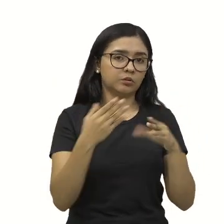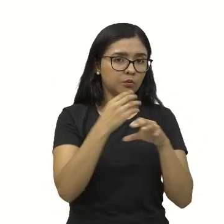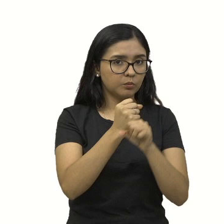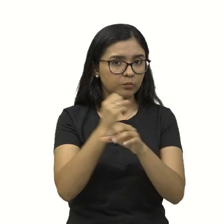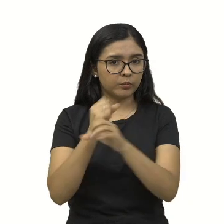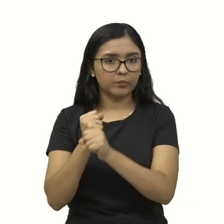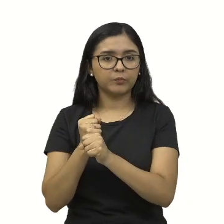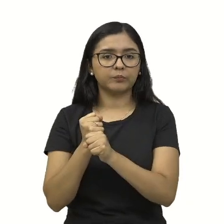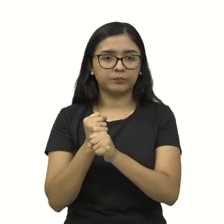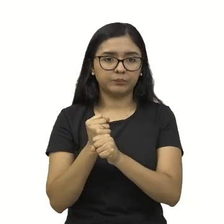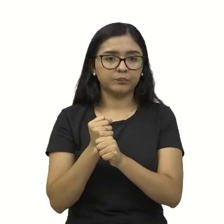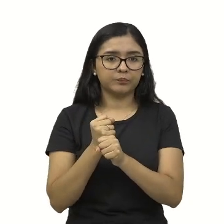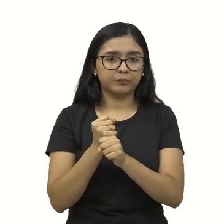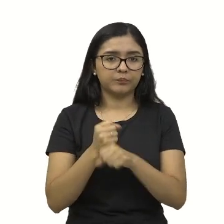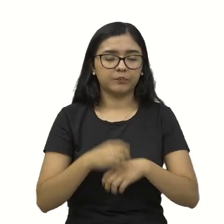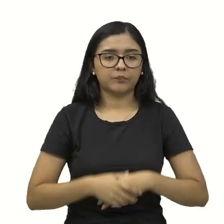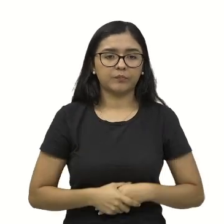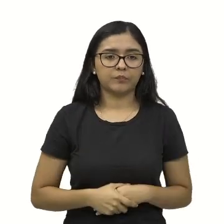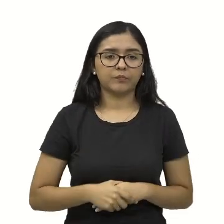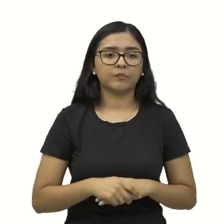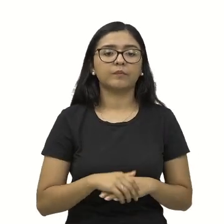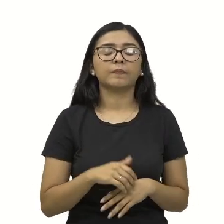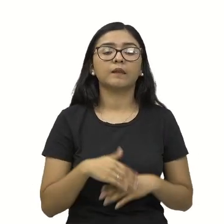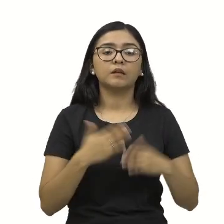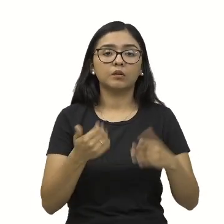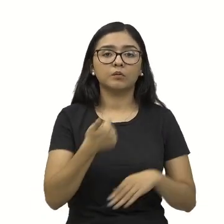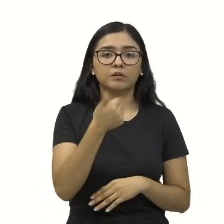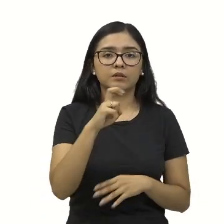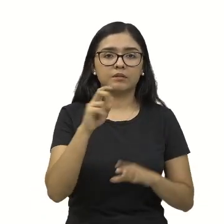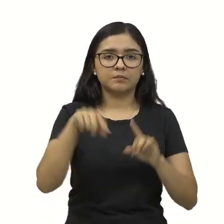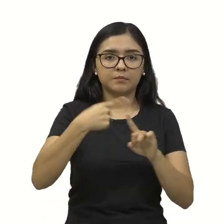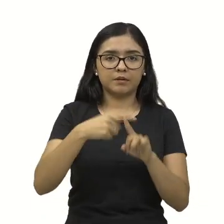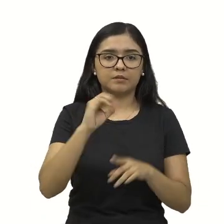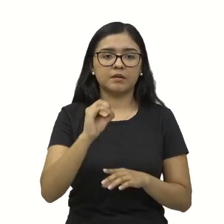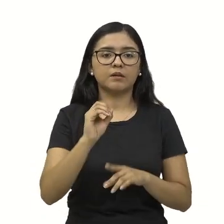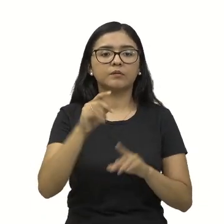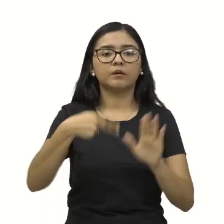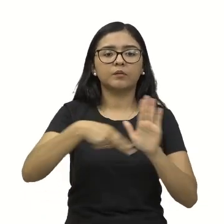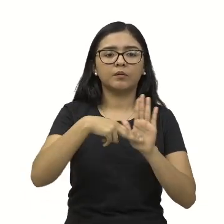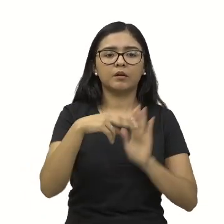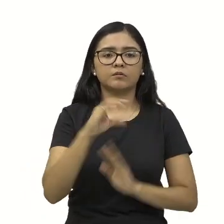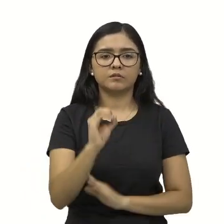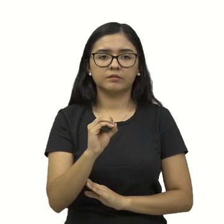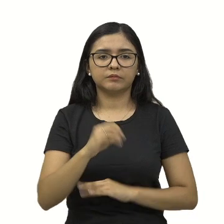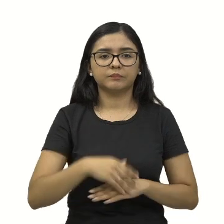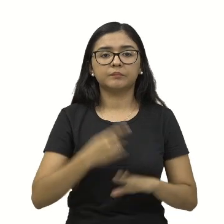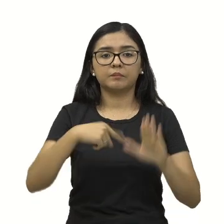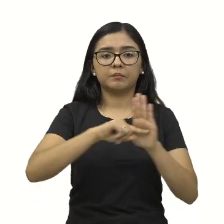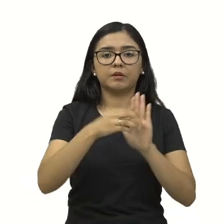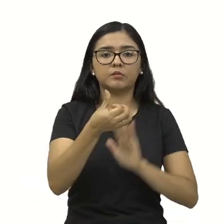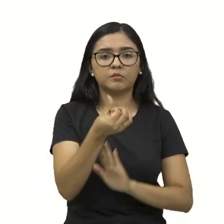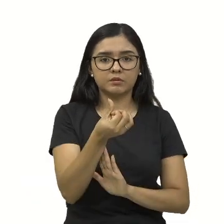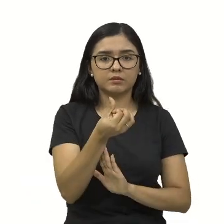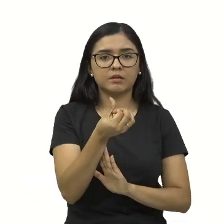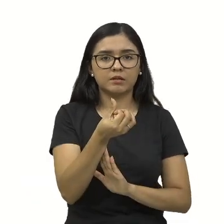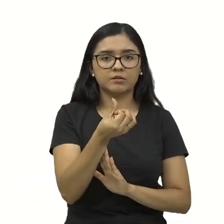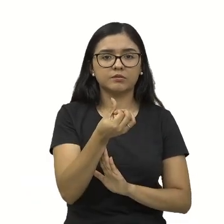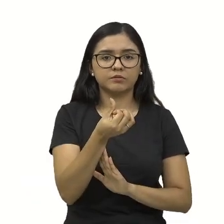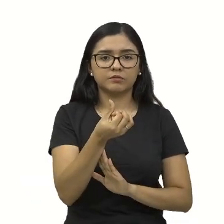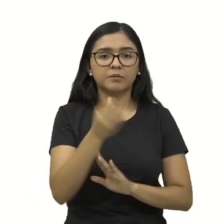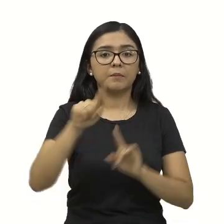perfeitamente possível. Então 15 mais 0 vai dar 15, aí eu vou pegar menos 6 com esse outro 6 aqui,